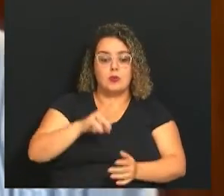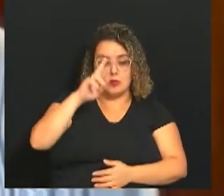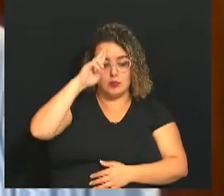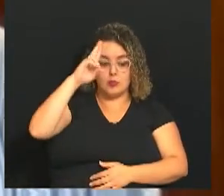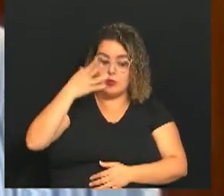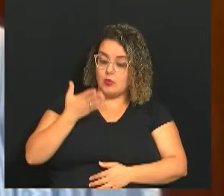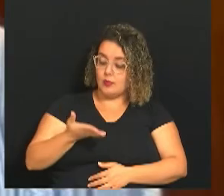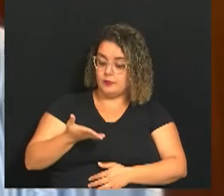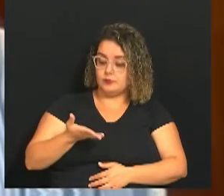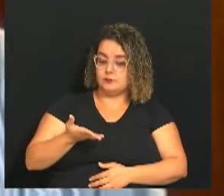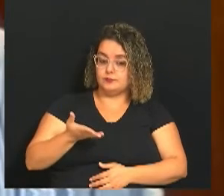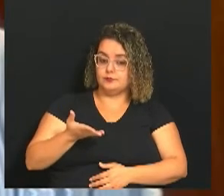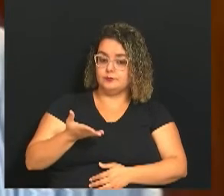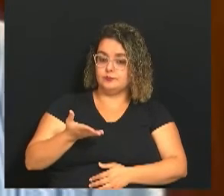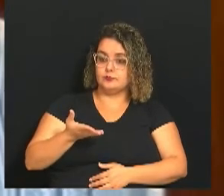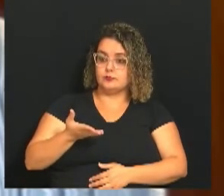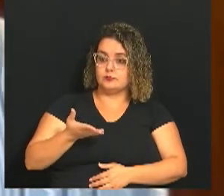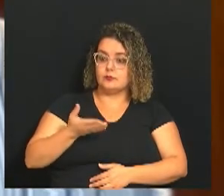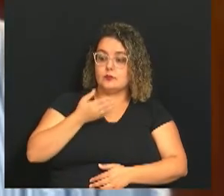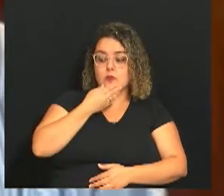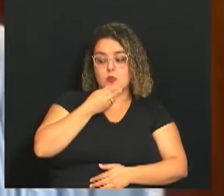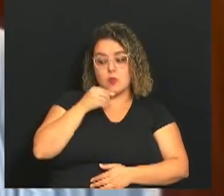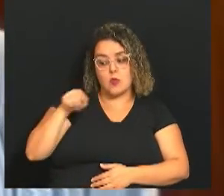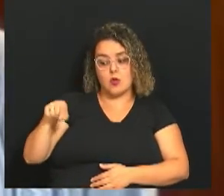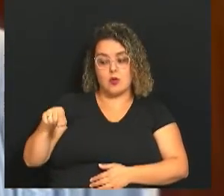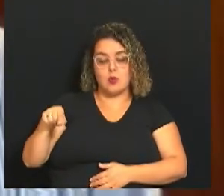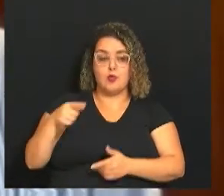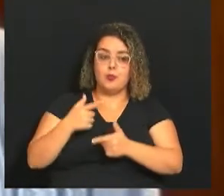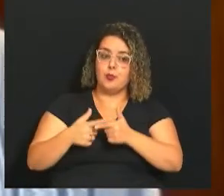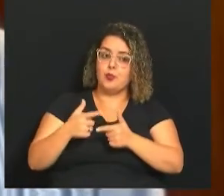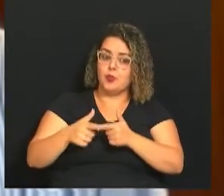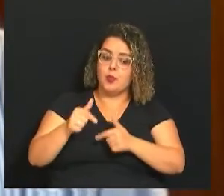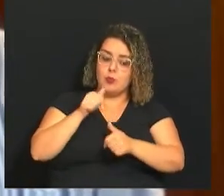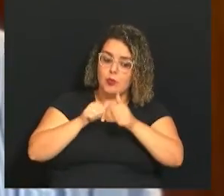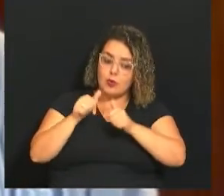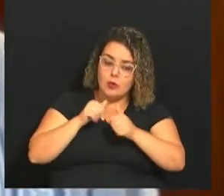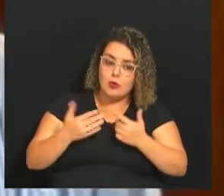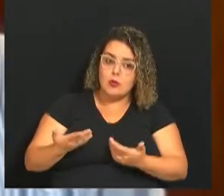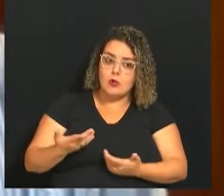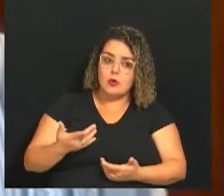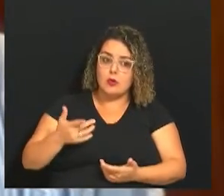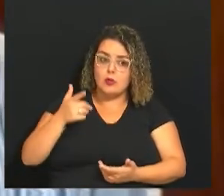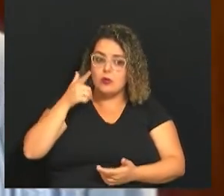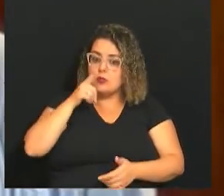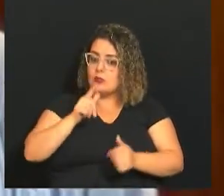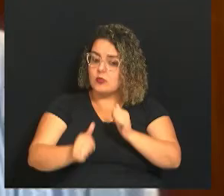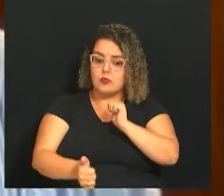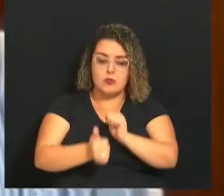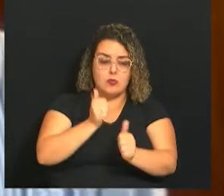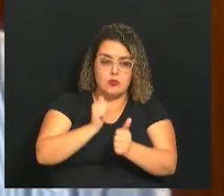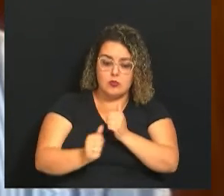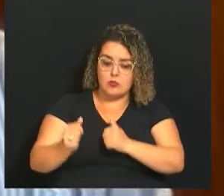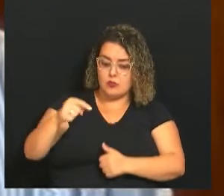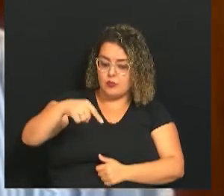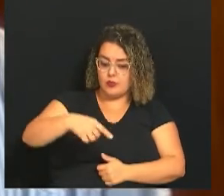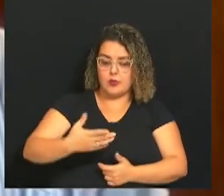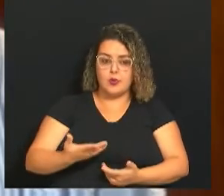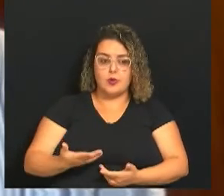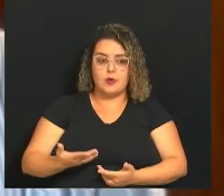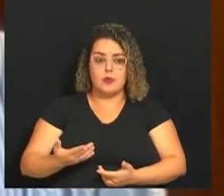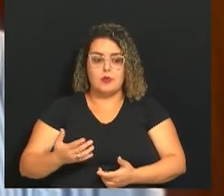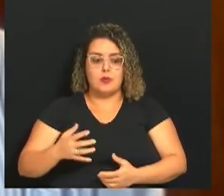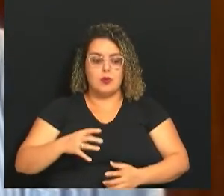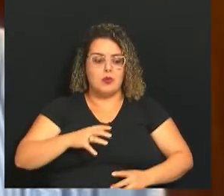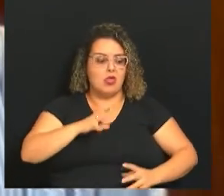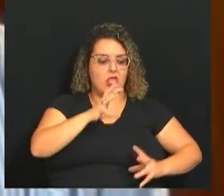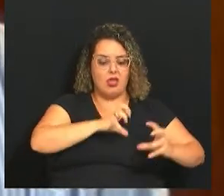olha, ele está tendo problema com bebida, o cara não consegue jogar bola, o cara vem aqui, briga com todo